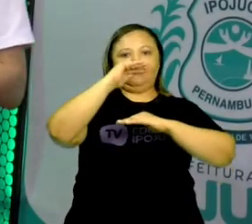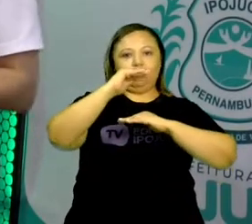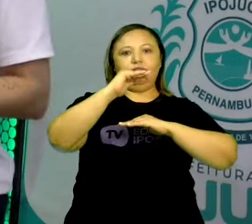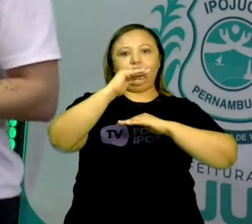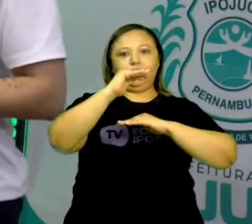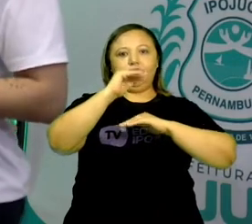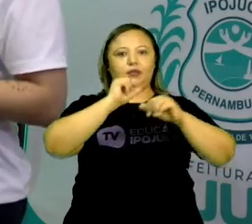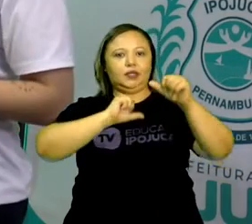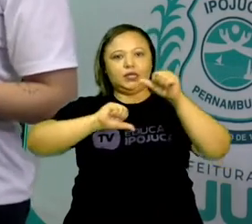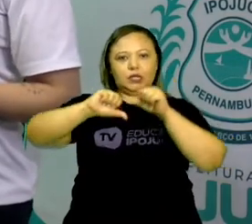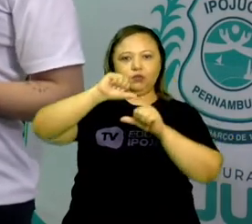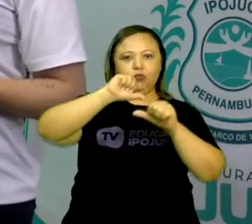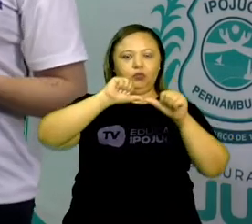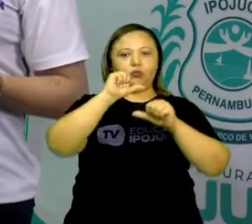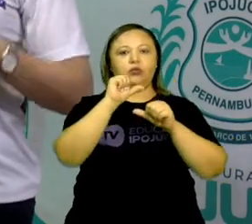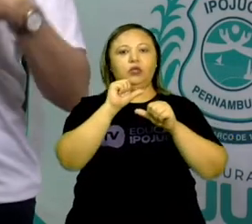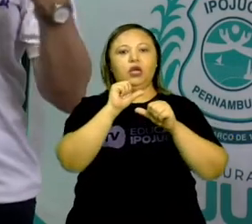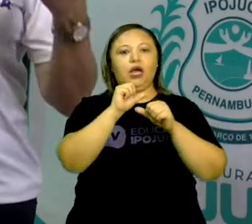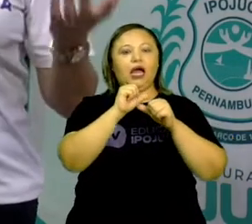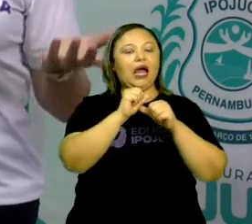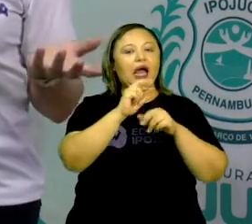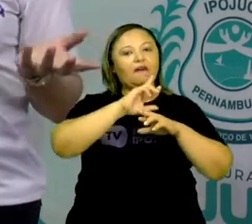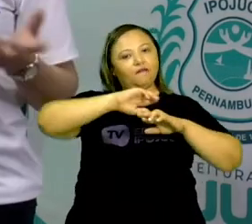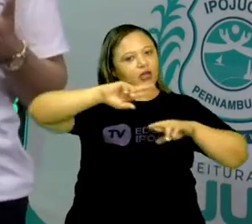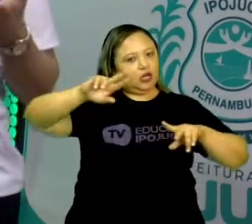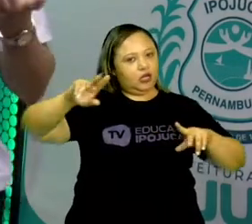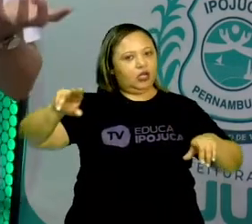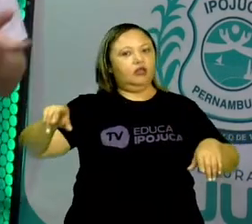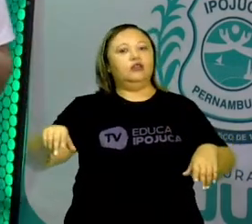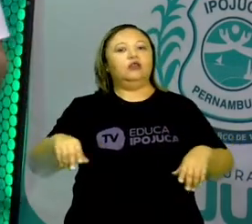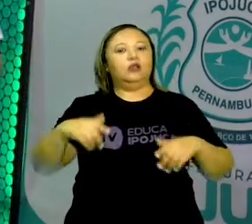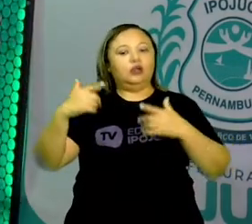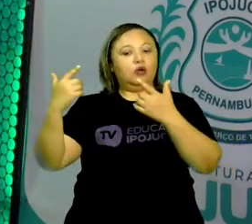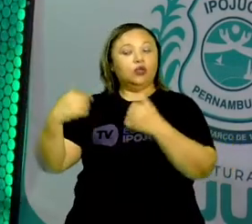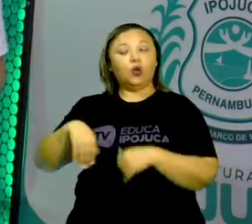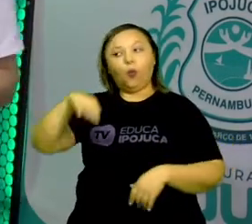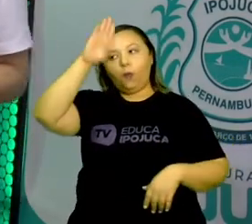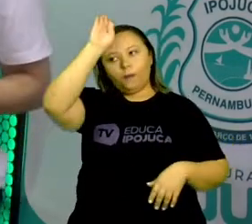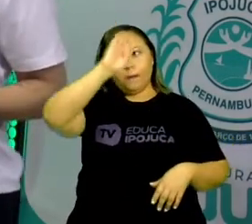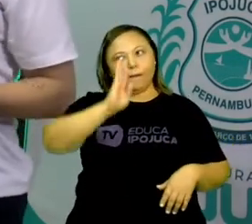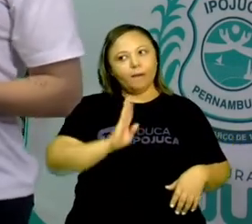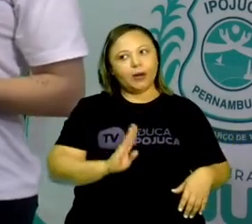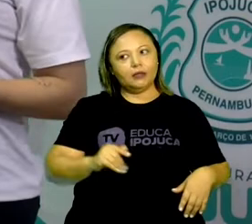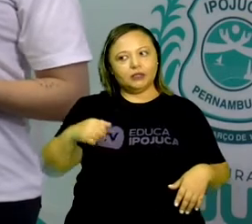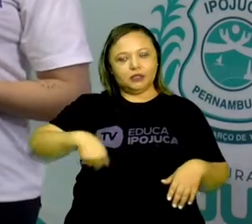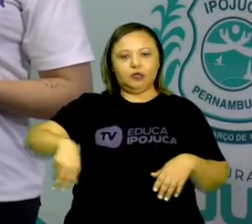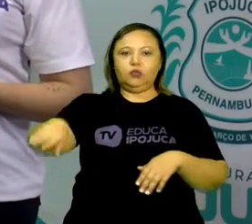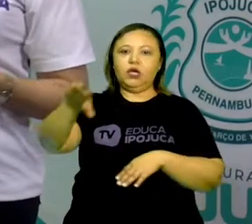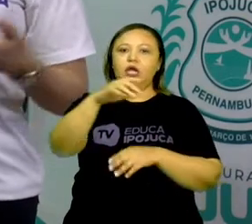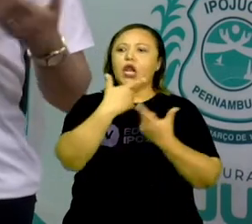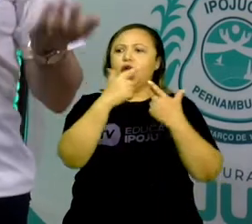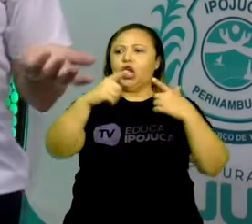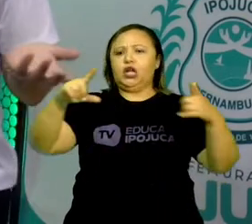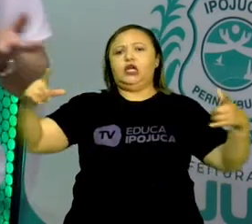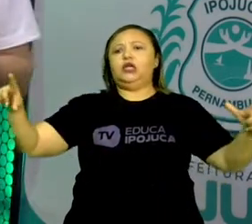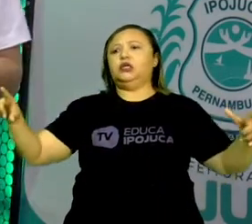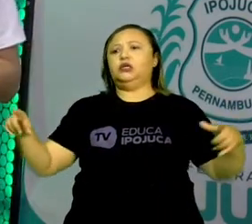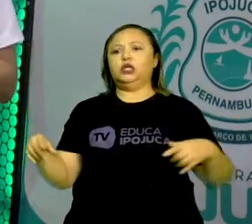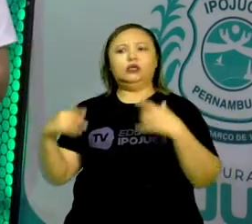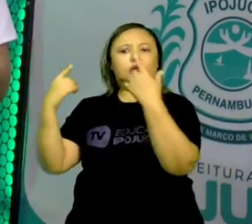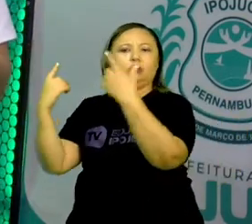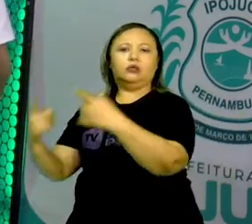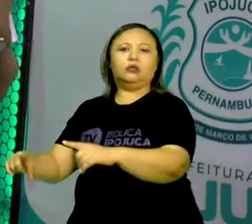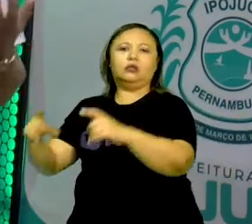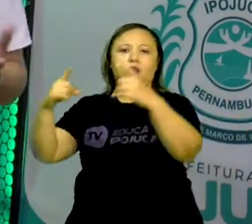as regiões do país. Primeiro porque somos um país muito extenso, muito grande, né? E também porque isso